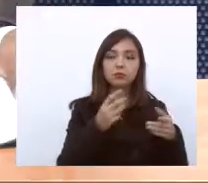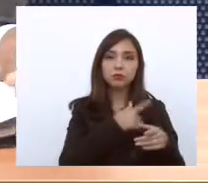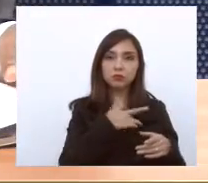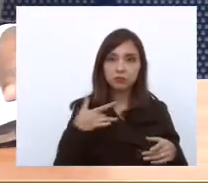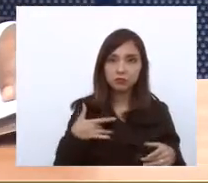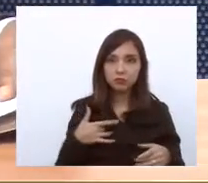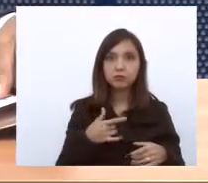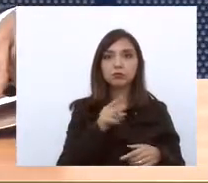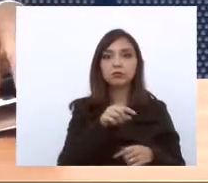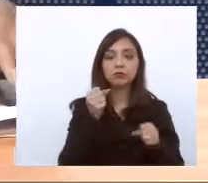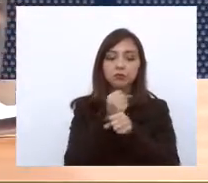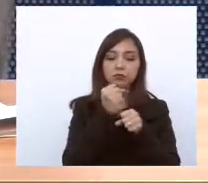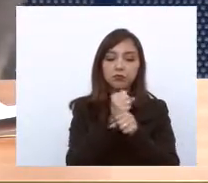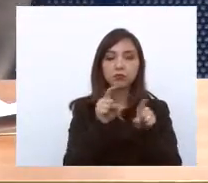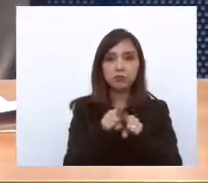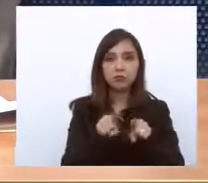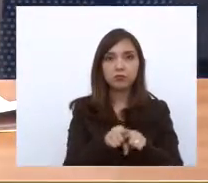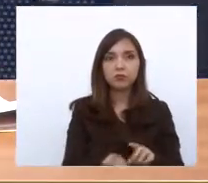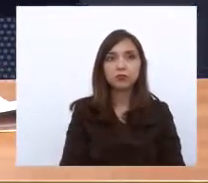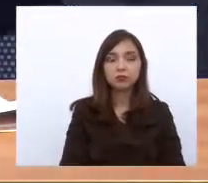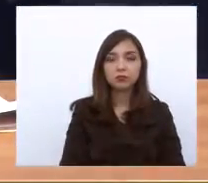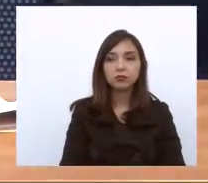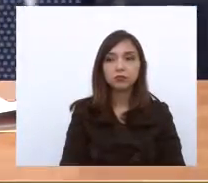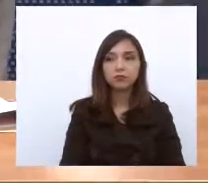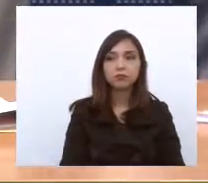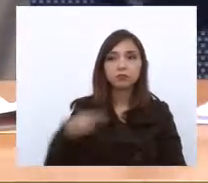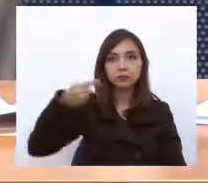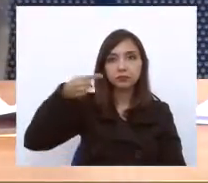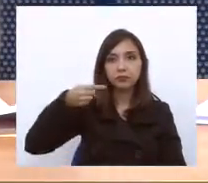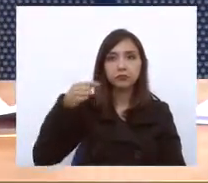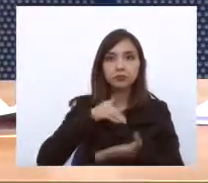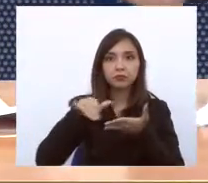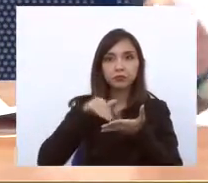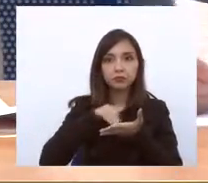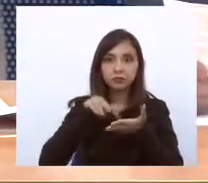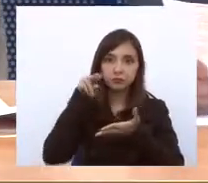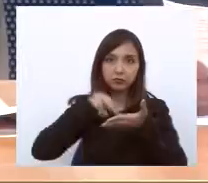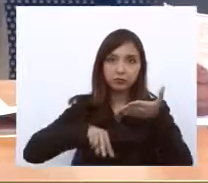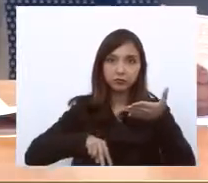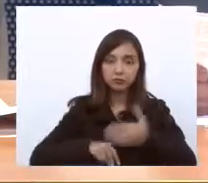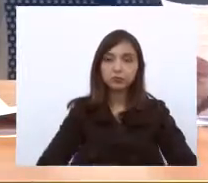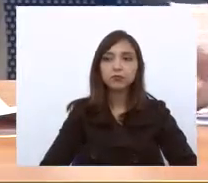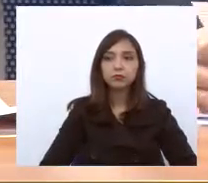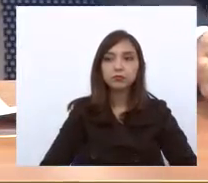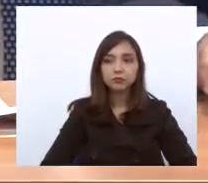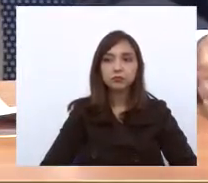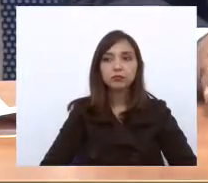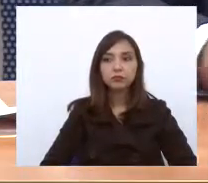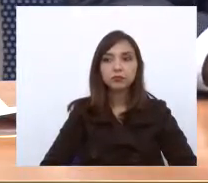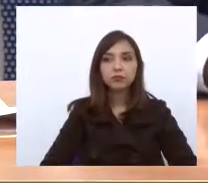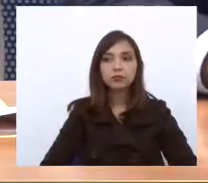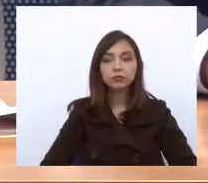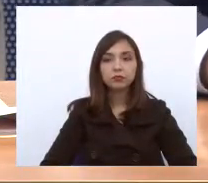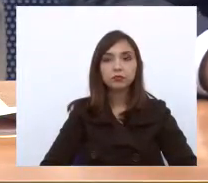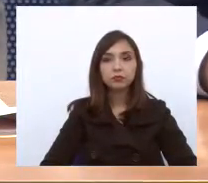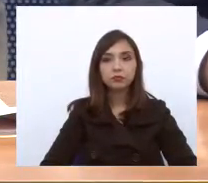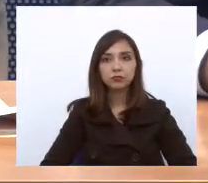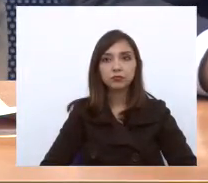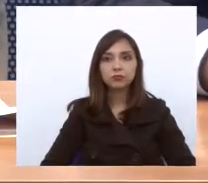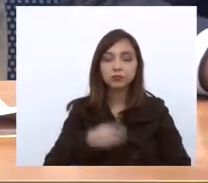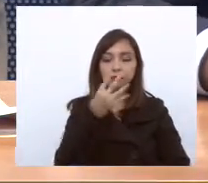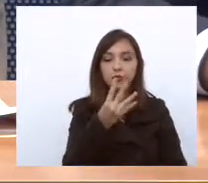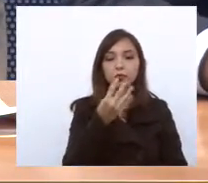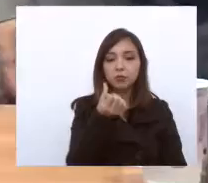Comissão de Obras. Item primeiro, o senhor secretário para leitura. Leitura, discussão e votação do requerimento